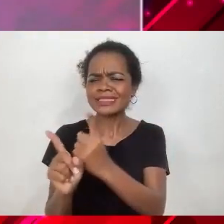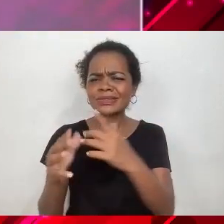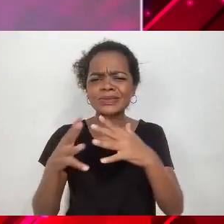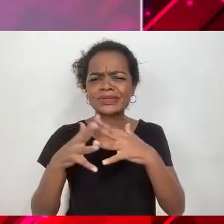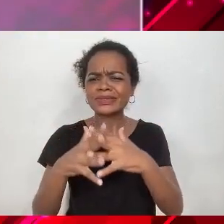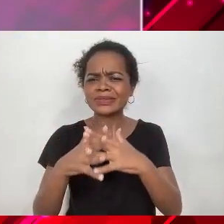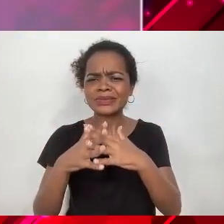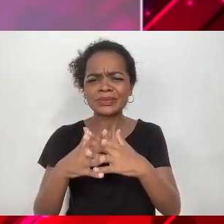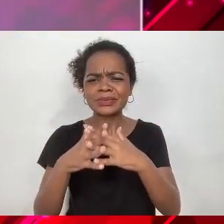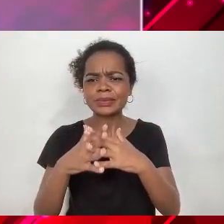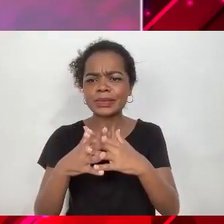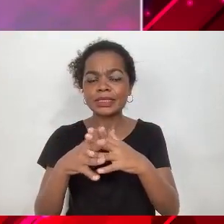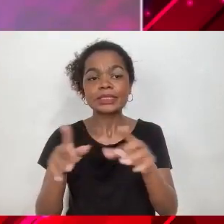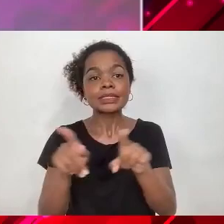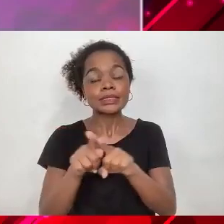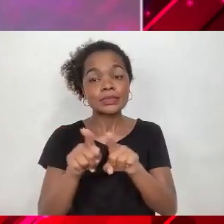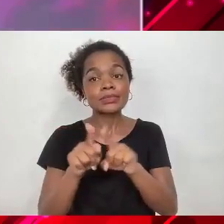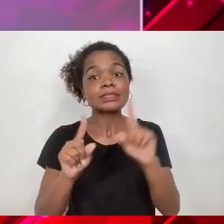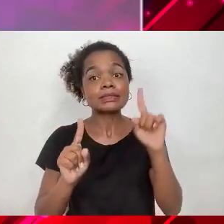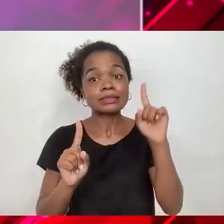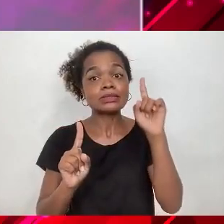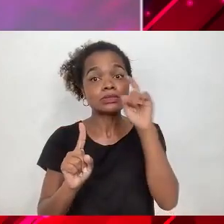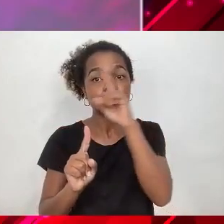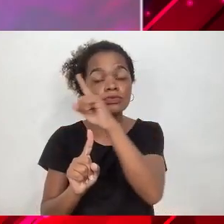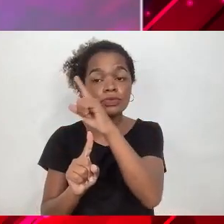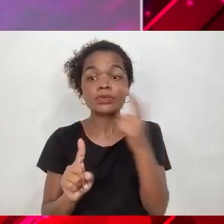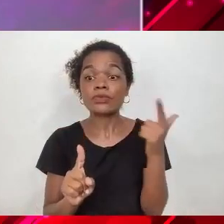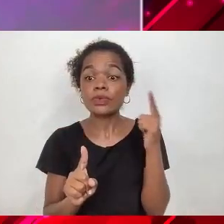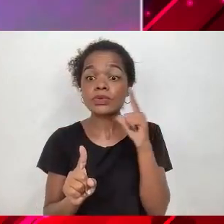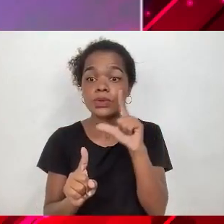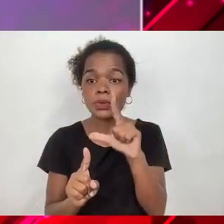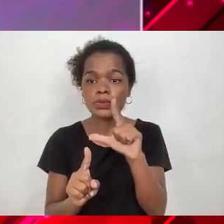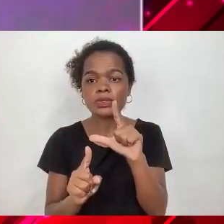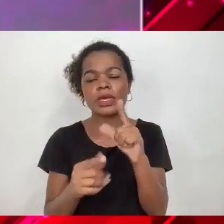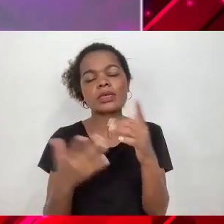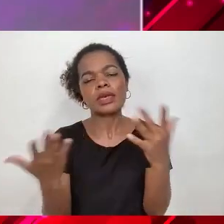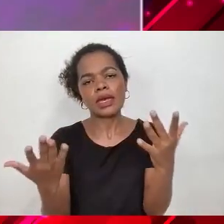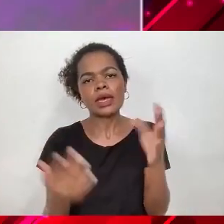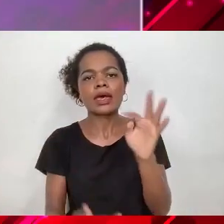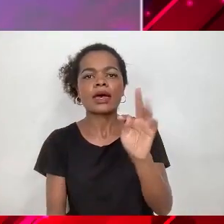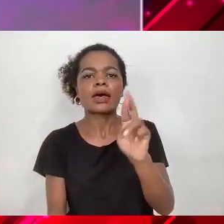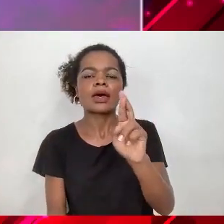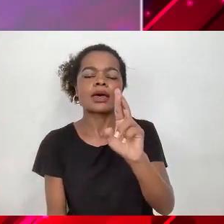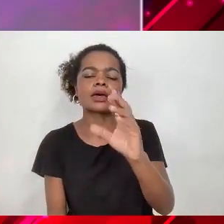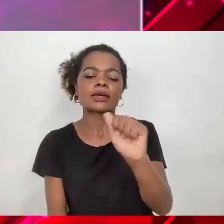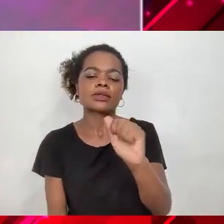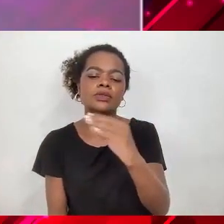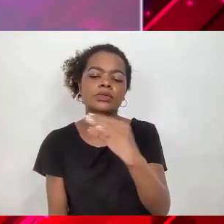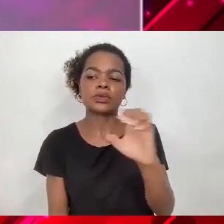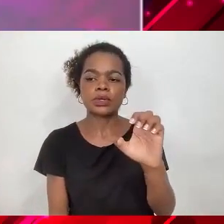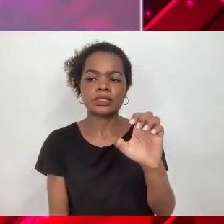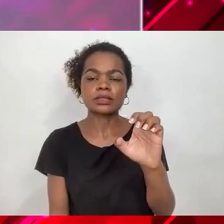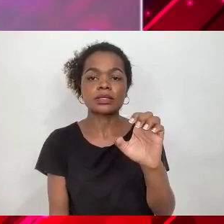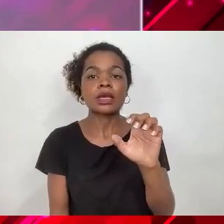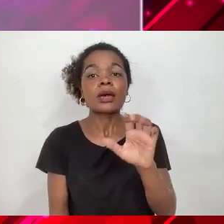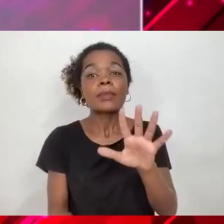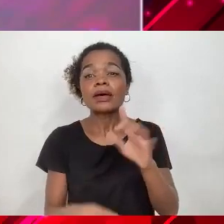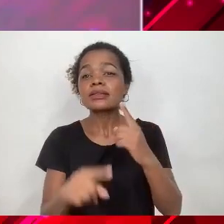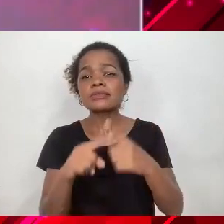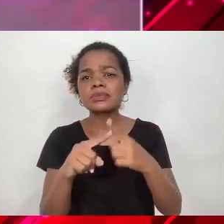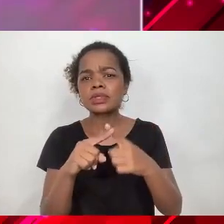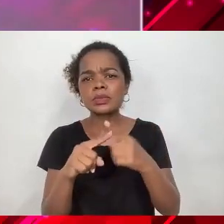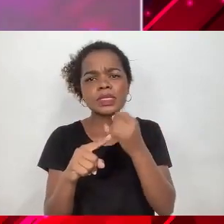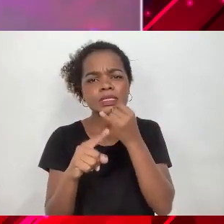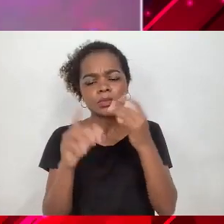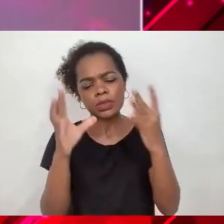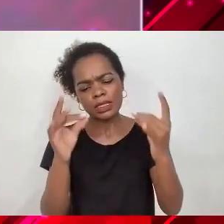e são difíceis, você consegue lidar com trace-based testing. E um outro detalhe não é porque você não tem telemetria que você não